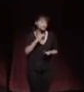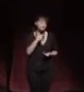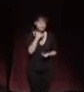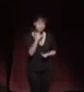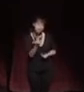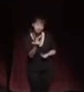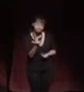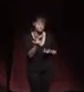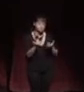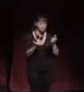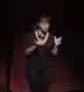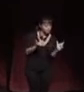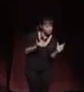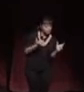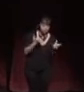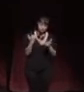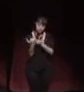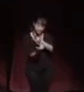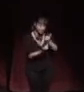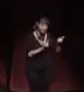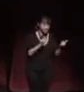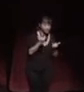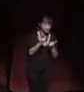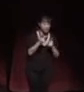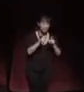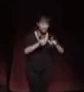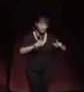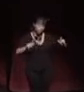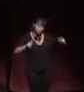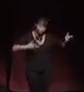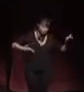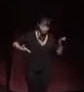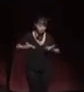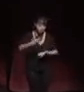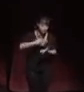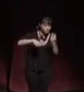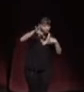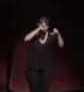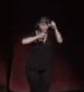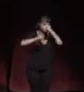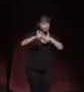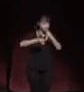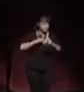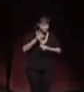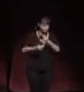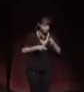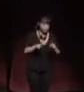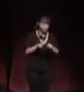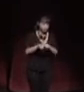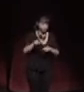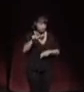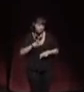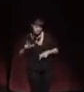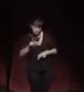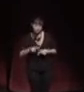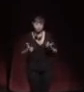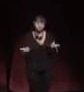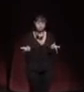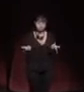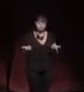palavra, do brincar com a linguagem para aprender a brincar, da literatura